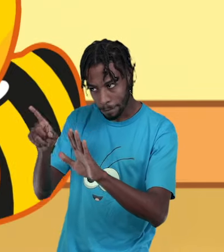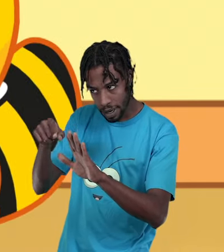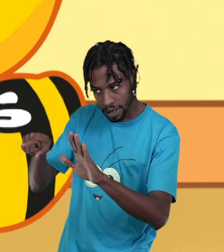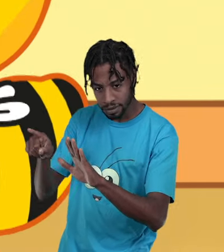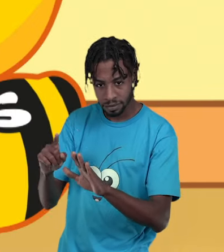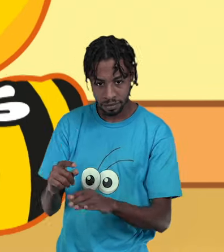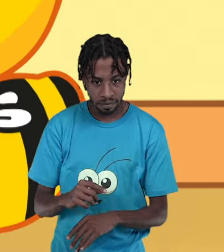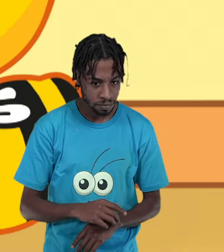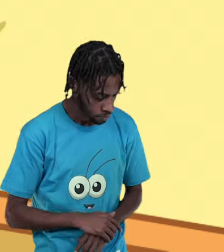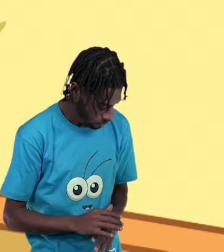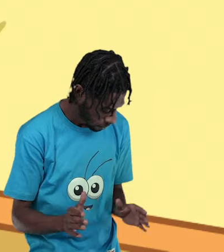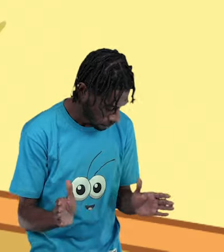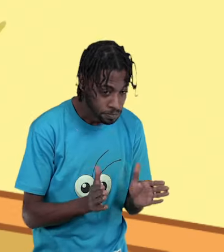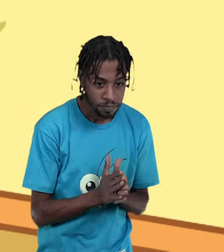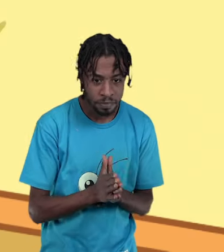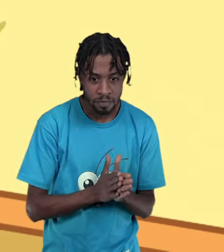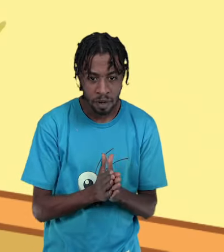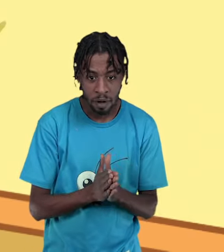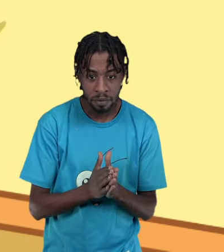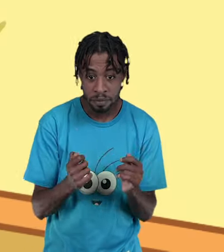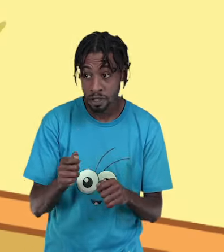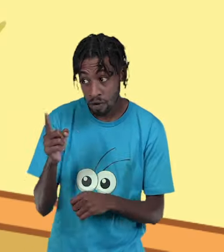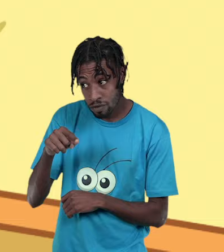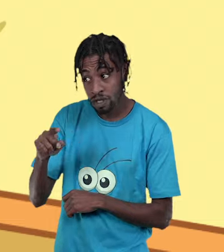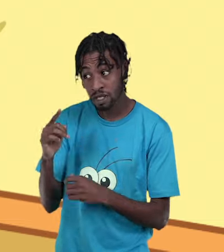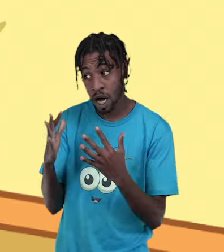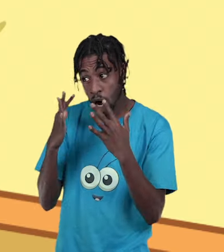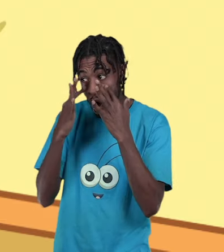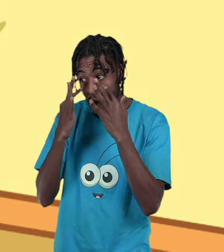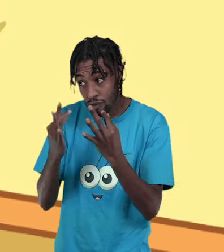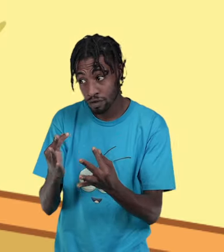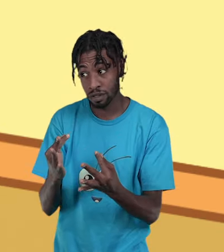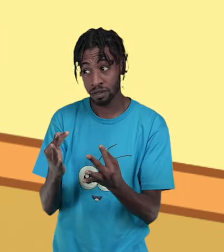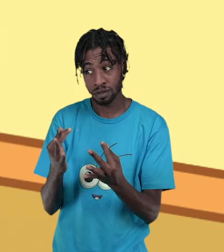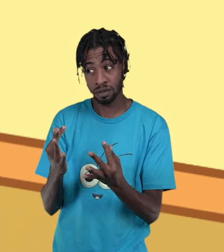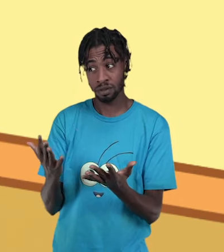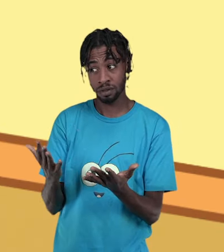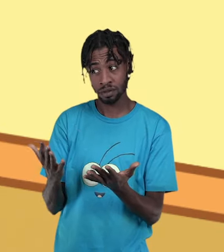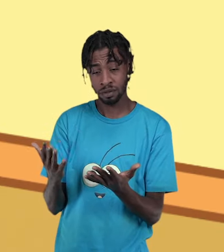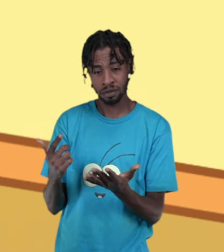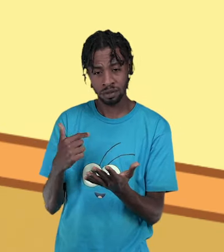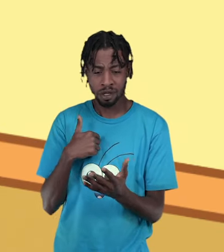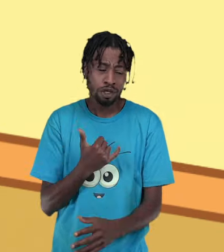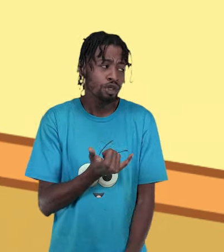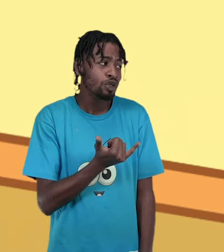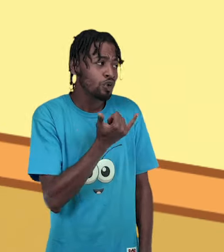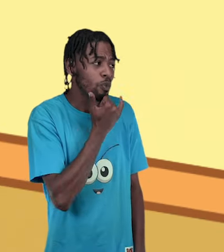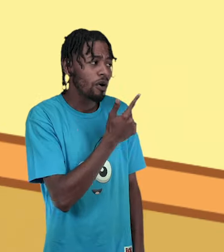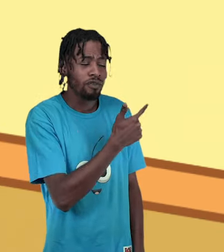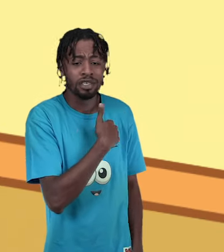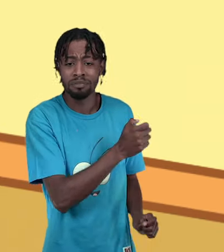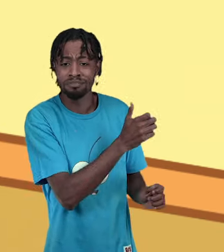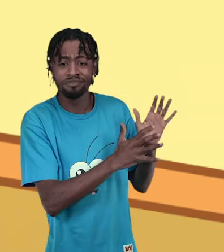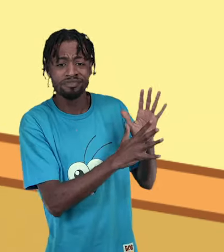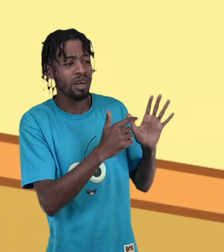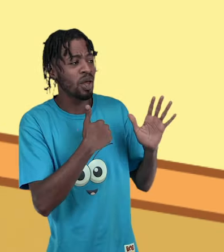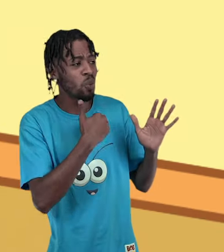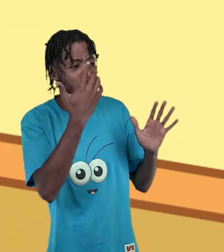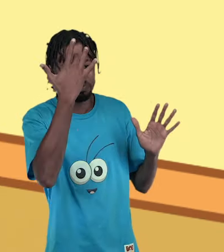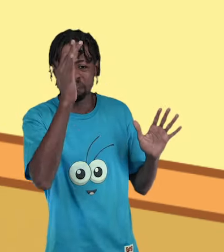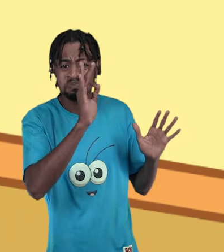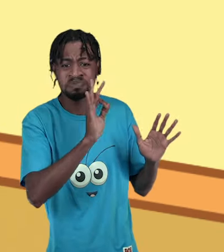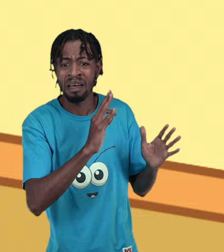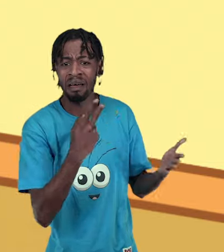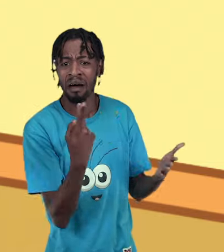Eva se aproxima com um regador! Vocês têm que ouvir com mais atenção! Eu sei! Desculpe! Entendi tudo errado o que